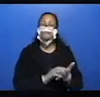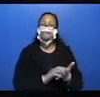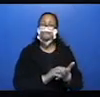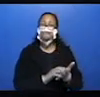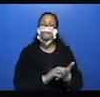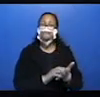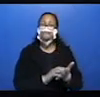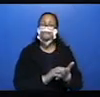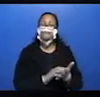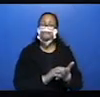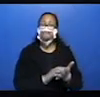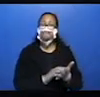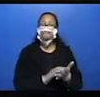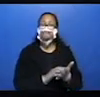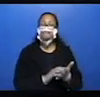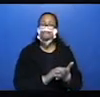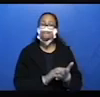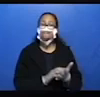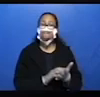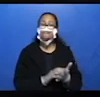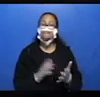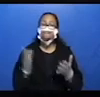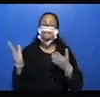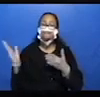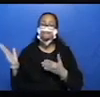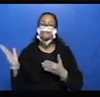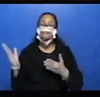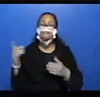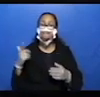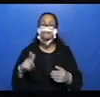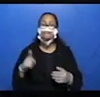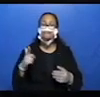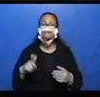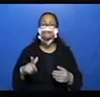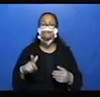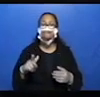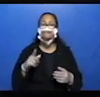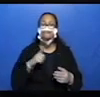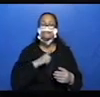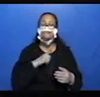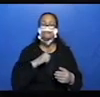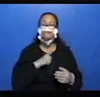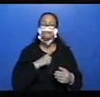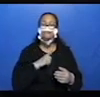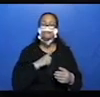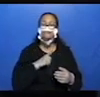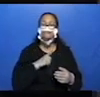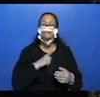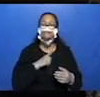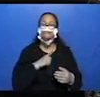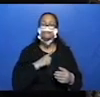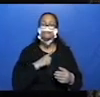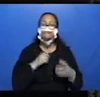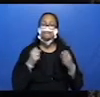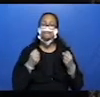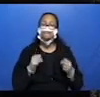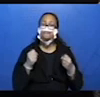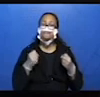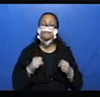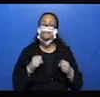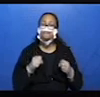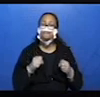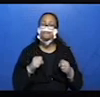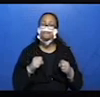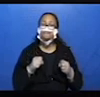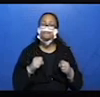Aquele repeteco daquela atividade, ó, tá vendo que eu tenho esse lado aqui e eu preciso pôr alguma